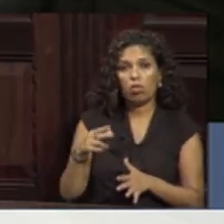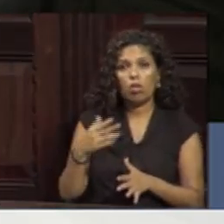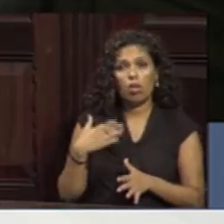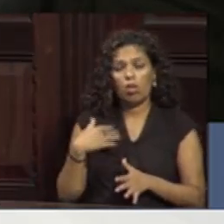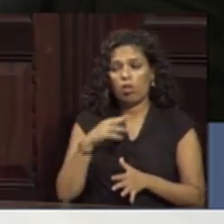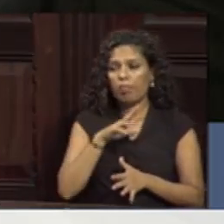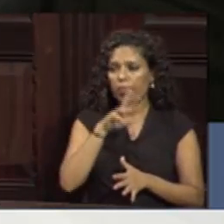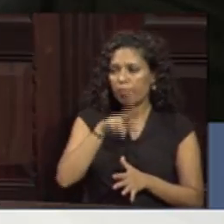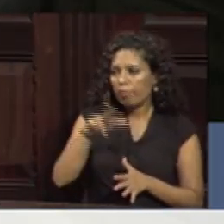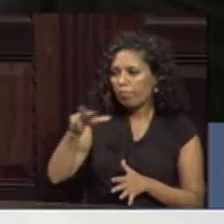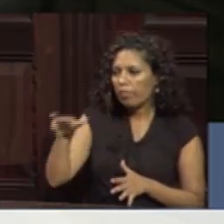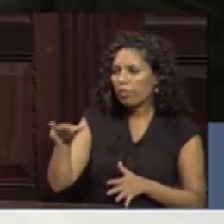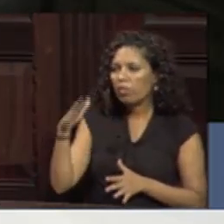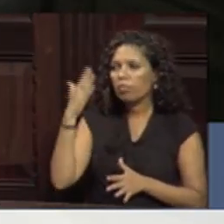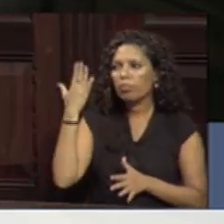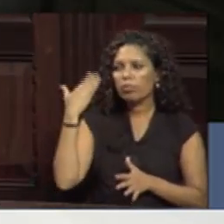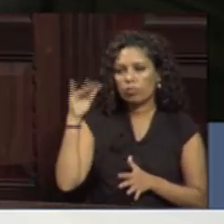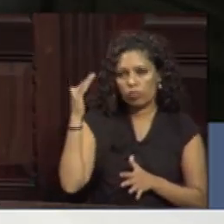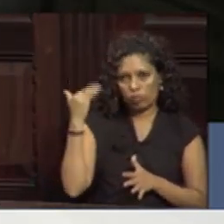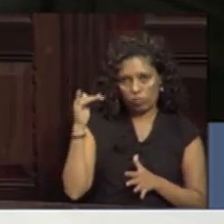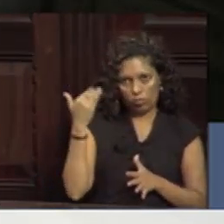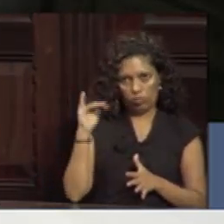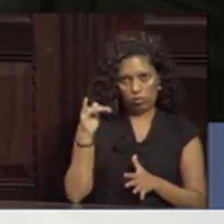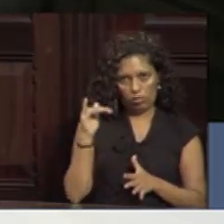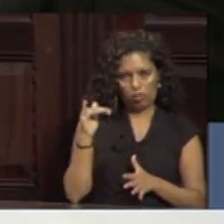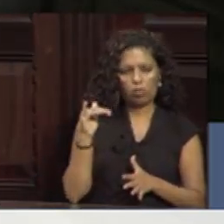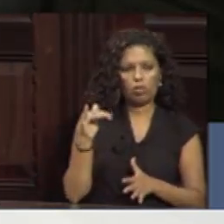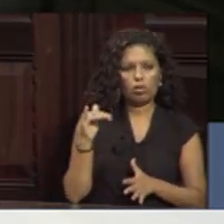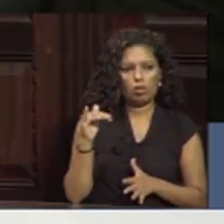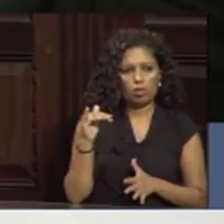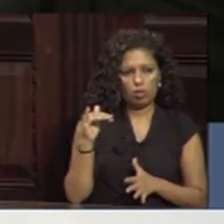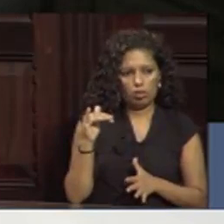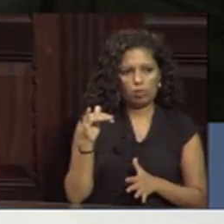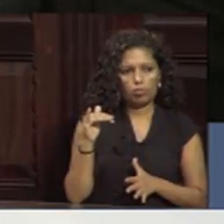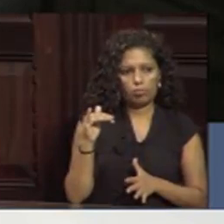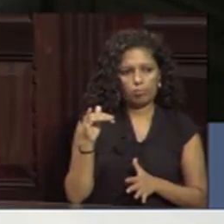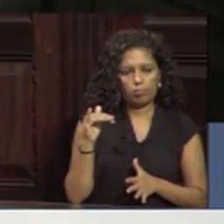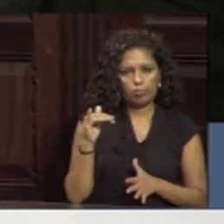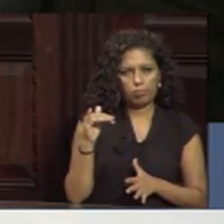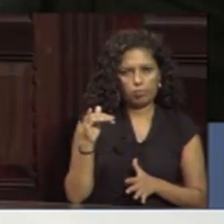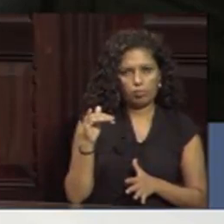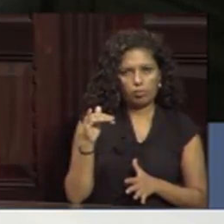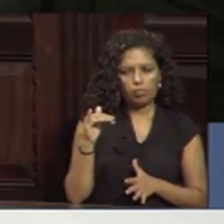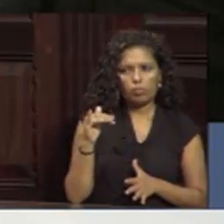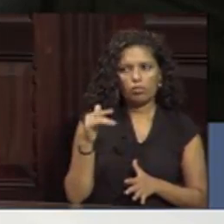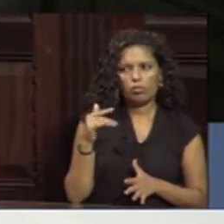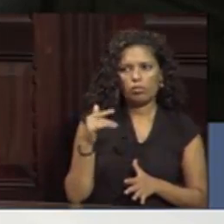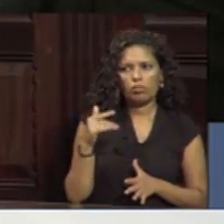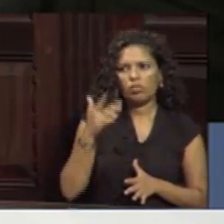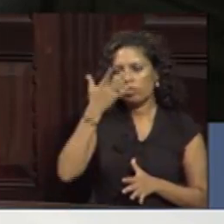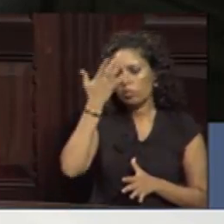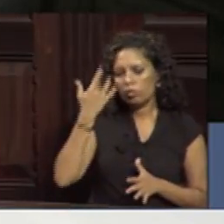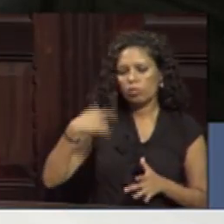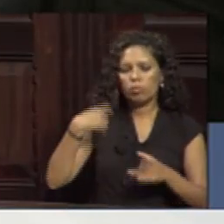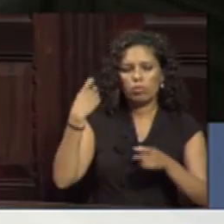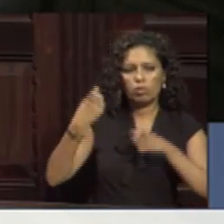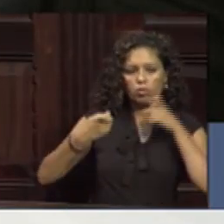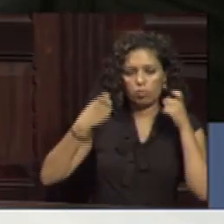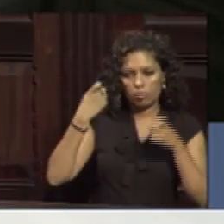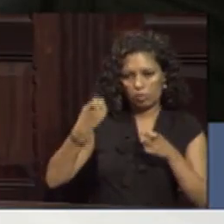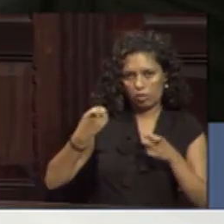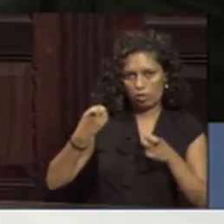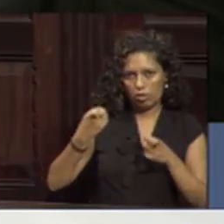de demonstrar que, mais do que nunca, como aconteceu naquele momento com a juíza Patrícia